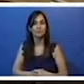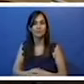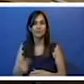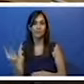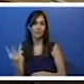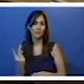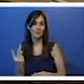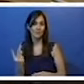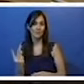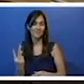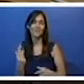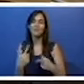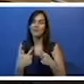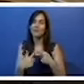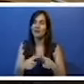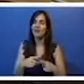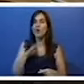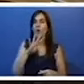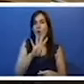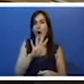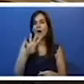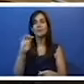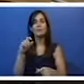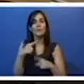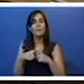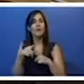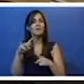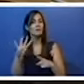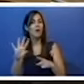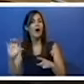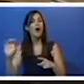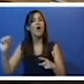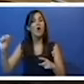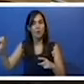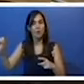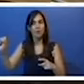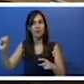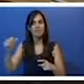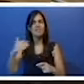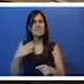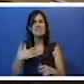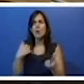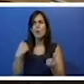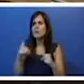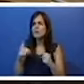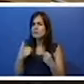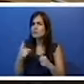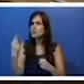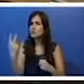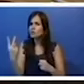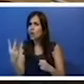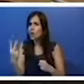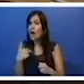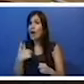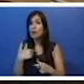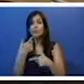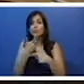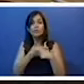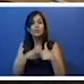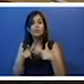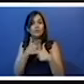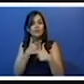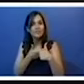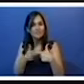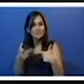duas porque quatro mais 48 se eu precisei de duas quer dizer que Eu dividi